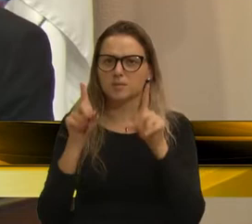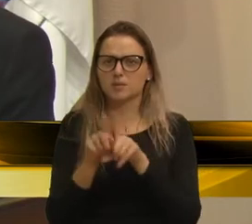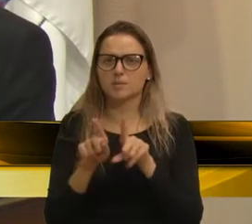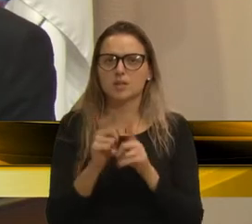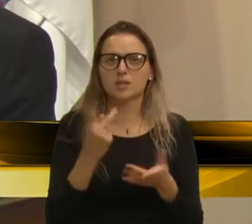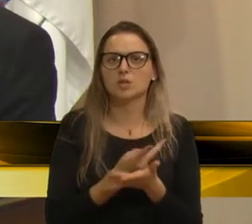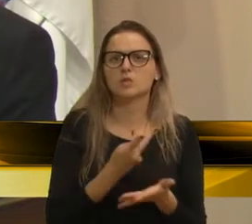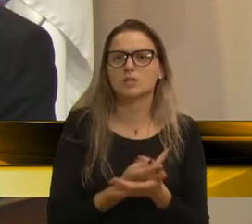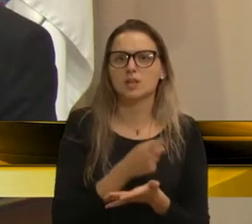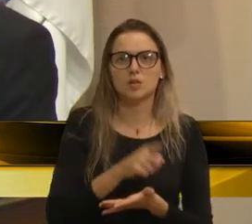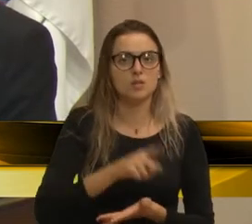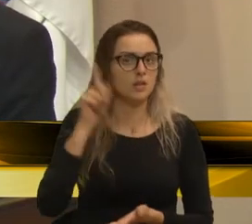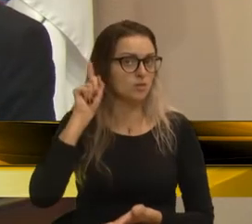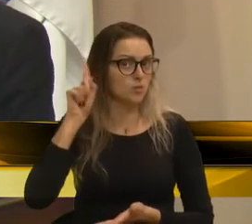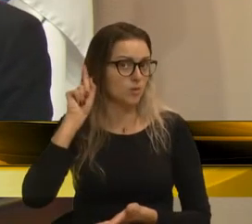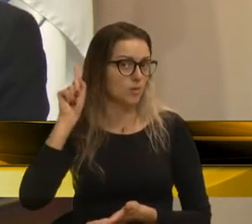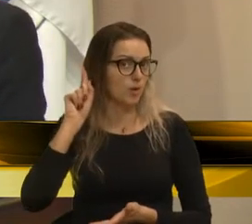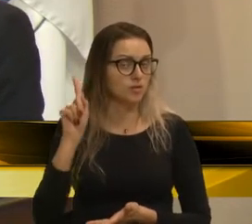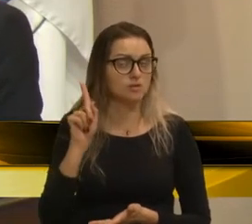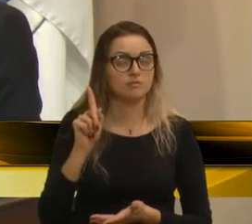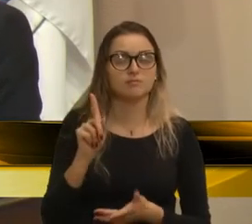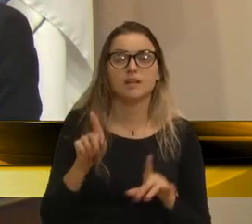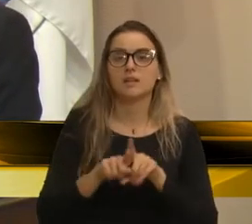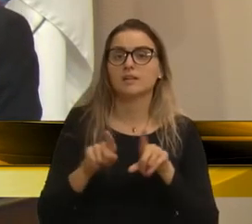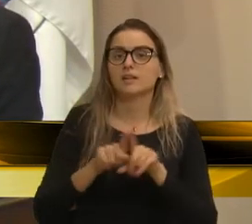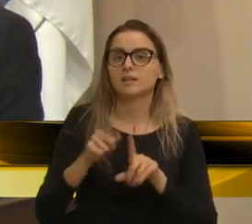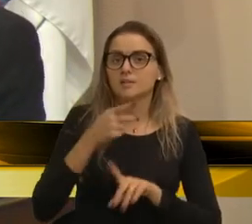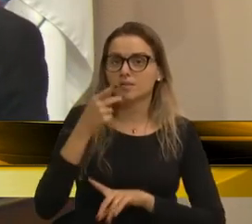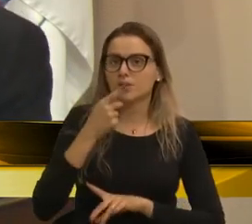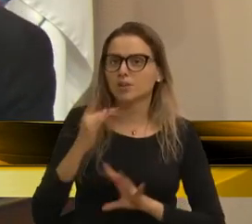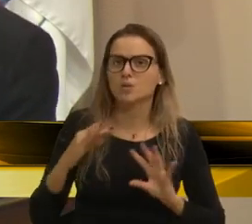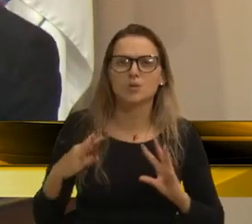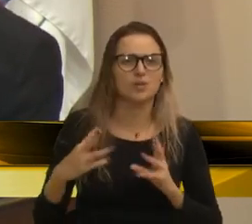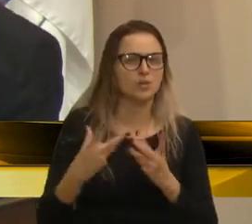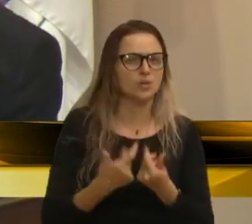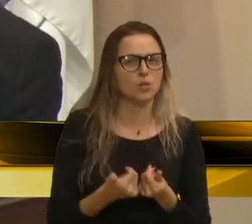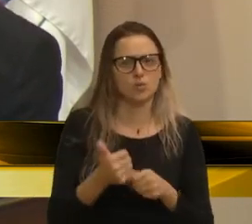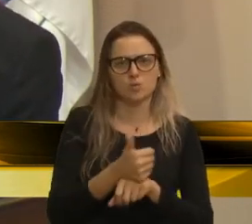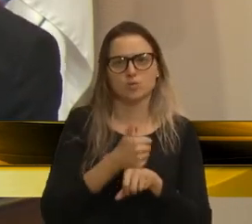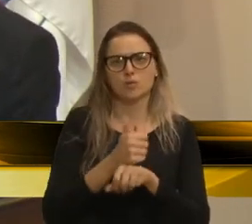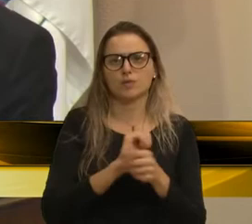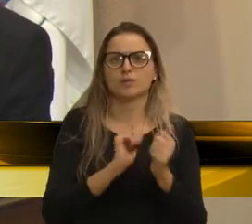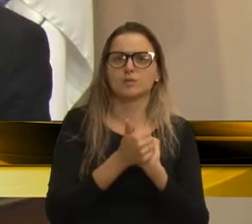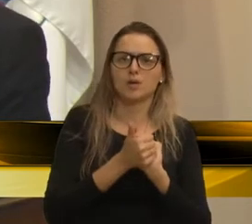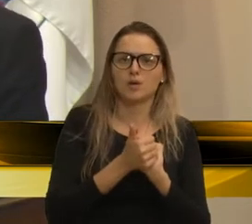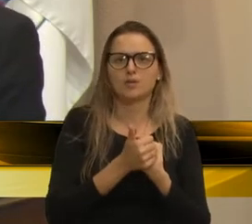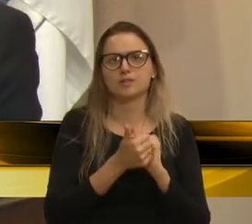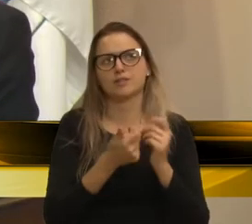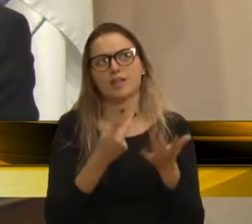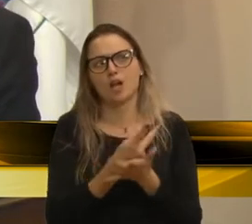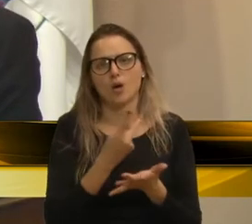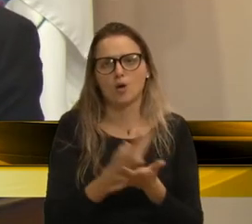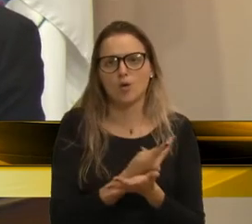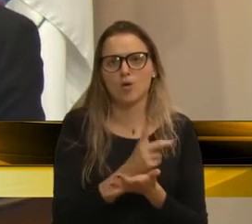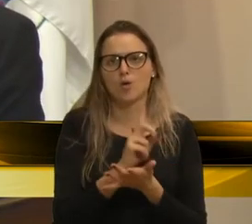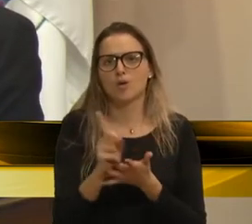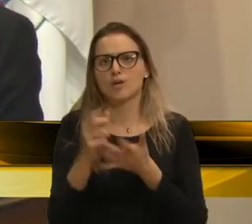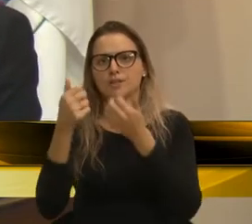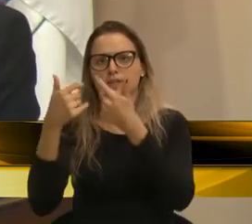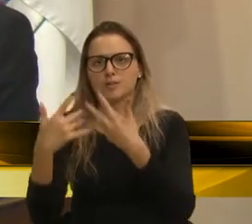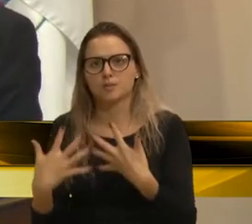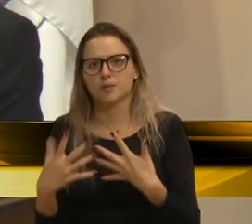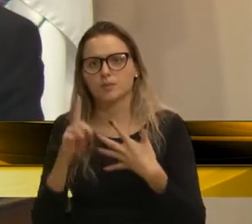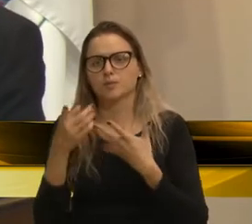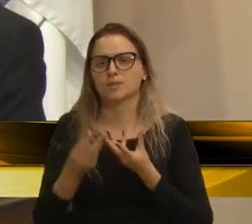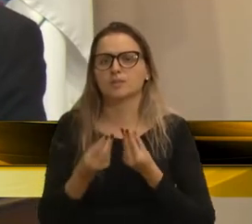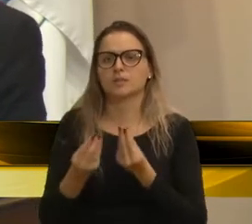eram intencionais. Ela deu a entender que todos os desportistas que haviam errado ou não prestado contas, não apresentado um documento